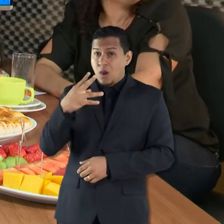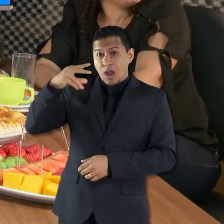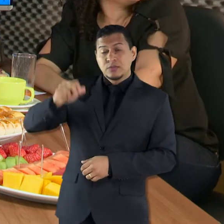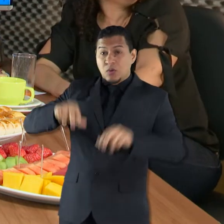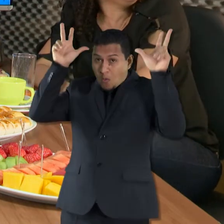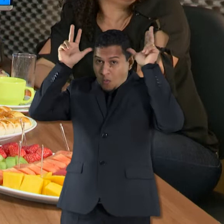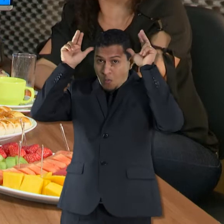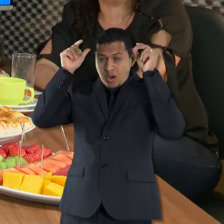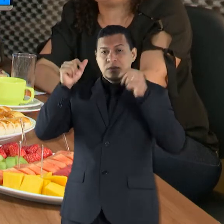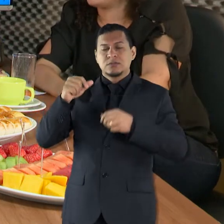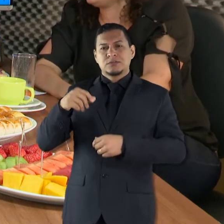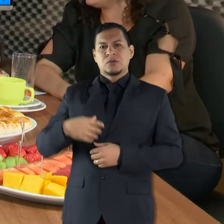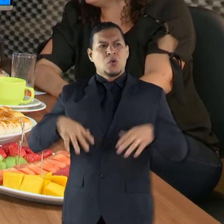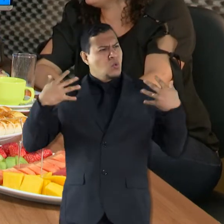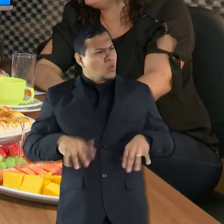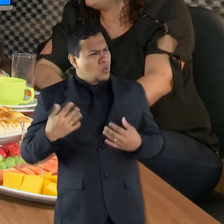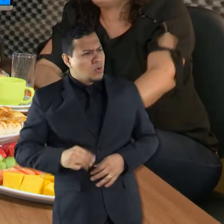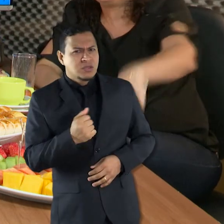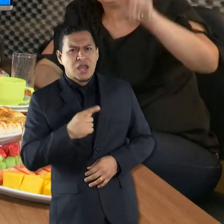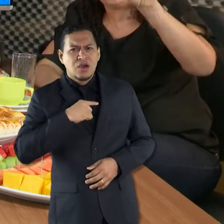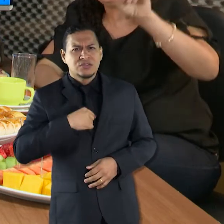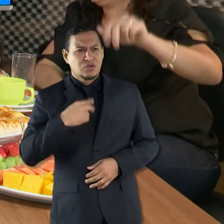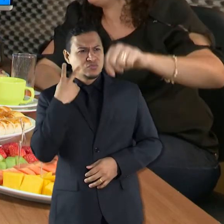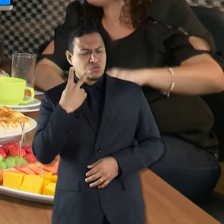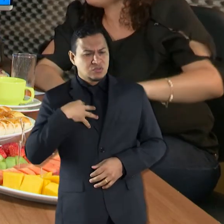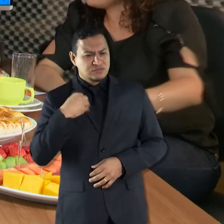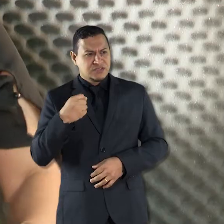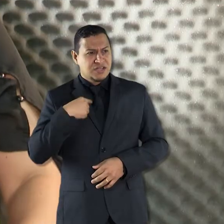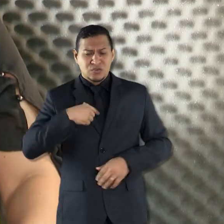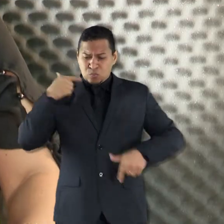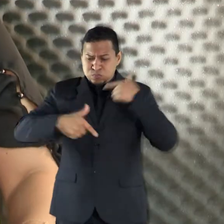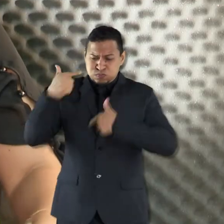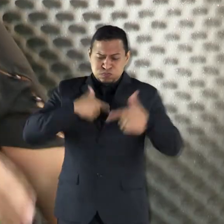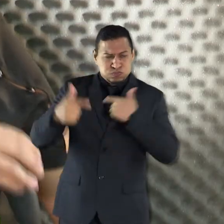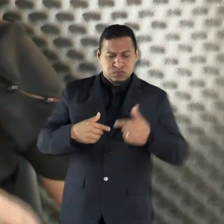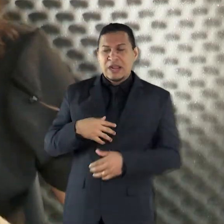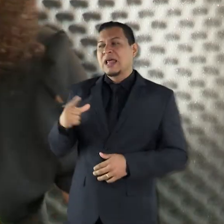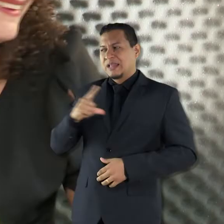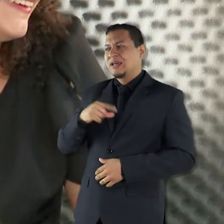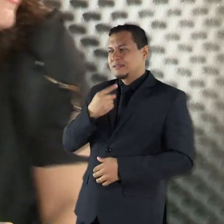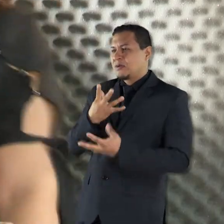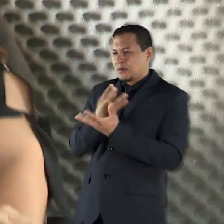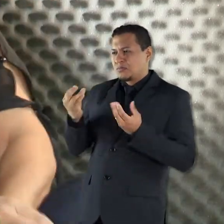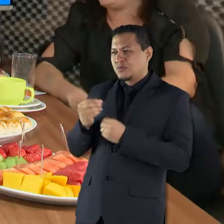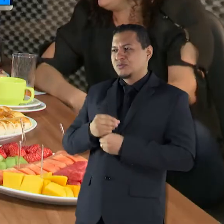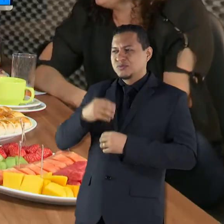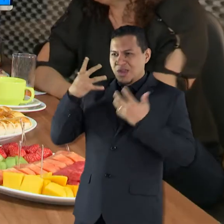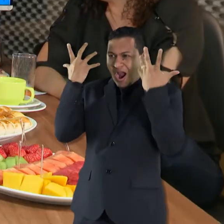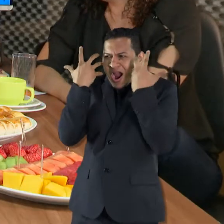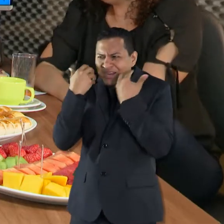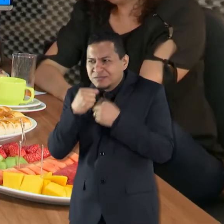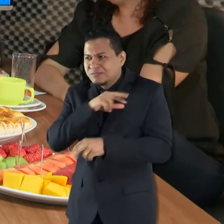de bicho lá, cheio de menino. Essa missão é grande, viu? Porque eu tenho 2 meninos e um gato, só falta morrer de trabalhar. É muito bicho lá em casa, é bicho e